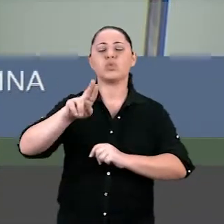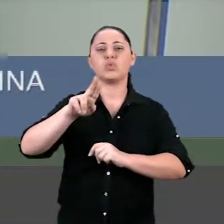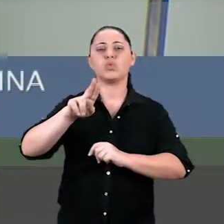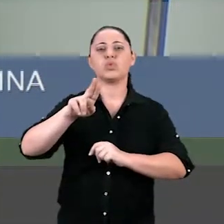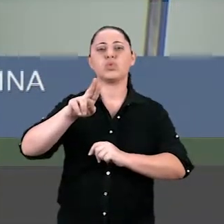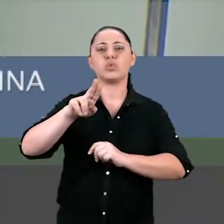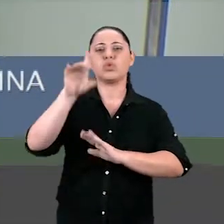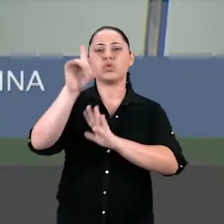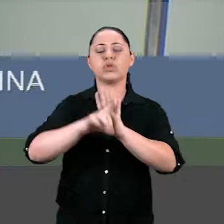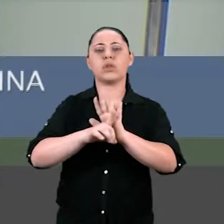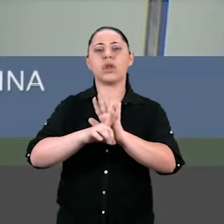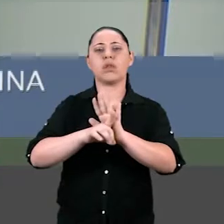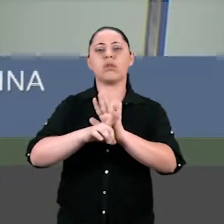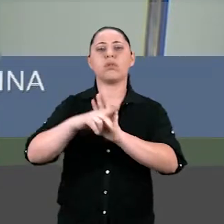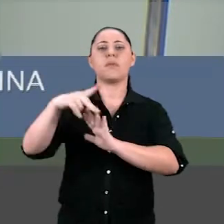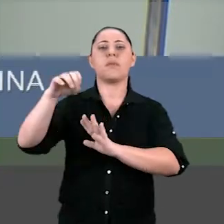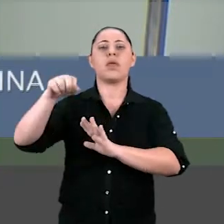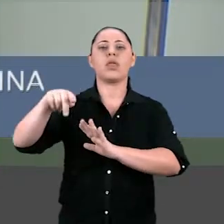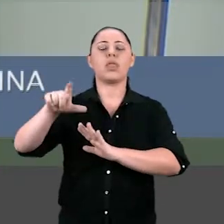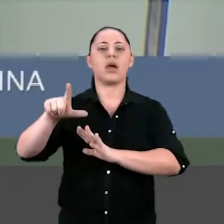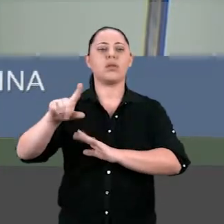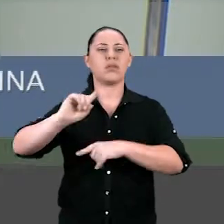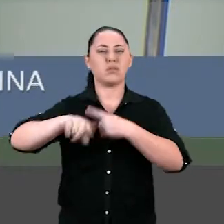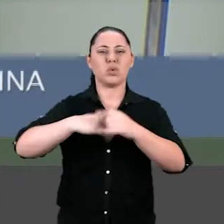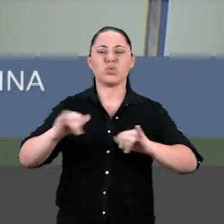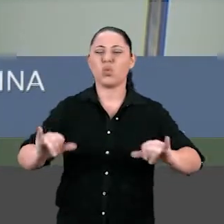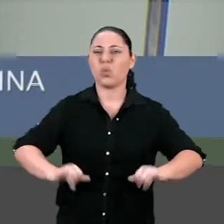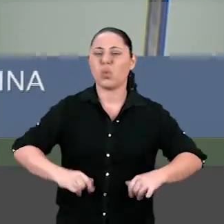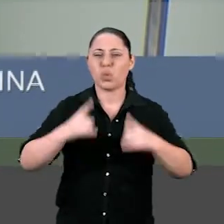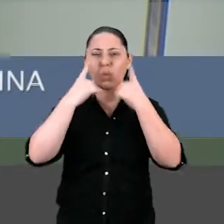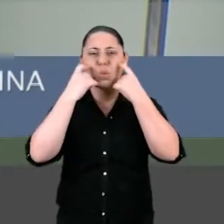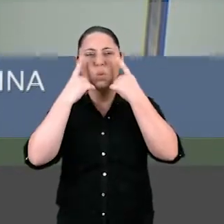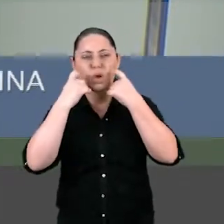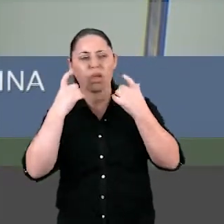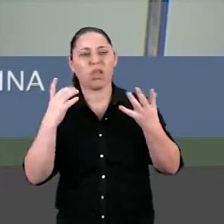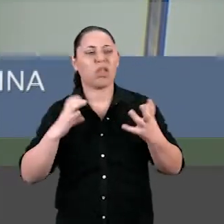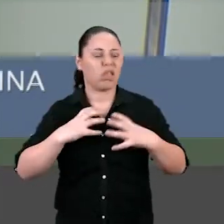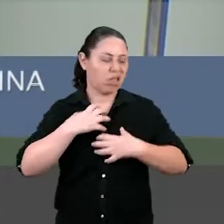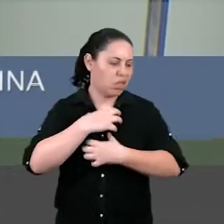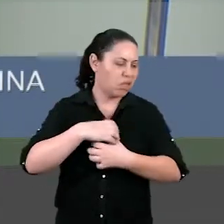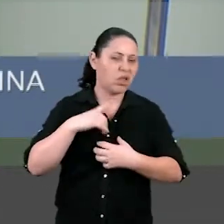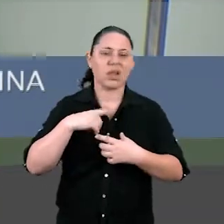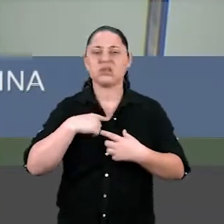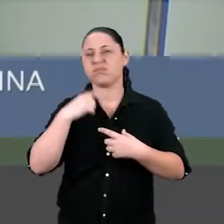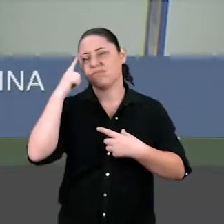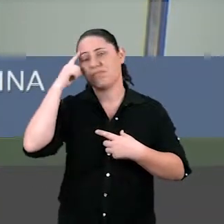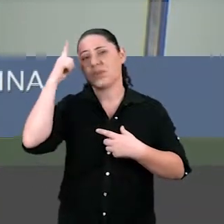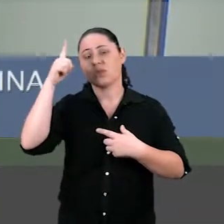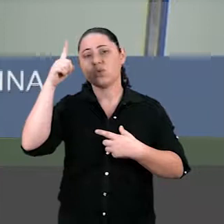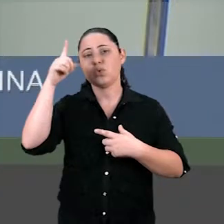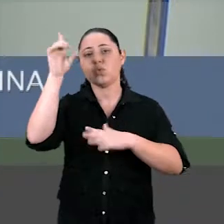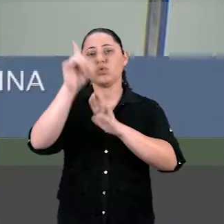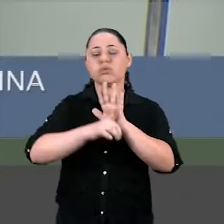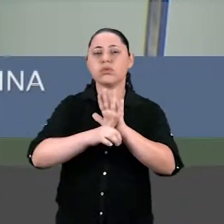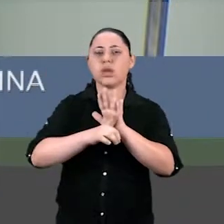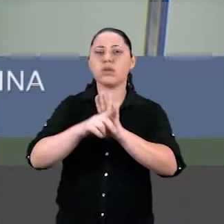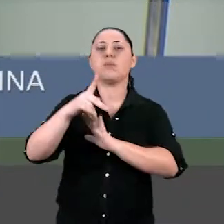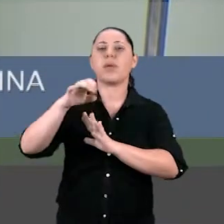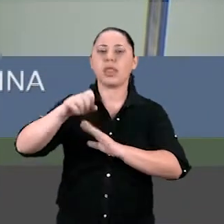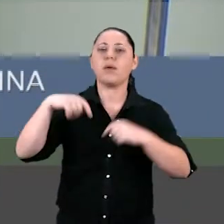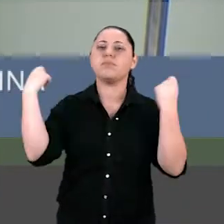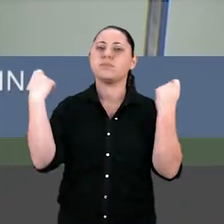imaginário popular, depois de muitas lágrimas, muitas dores, muitas decepções, começou a criar a ideia de que o direito penal ele é